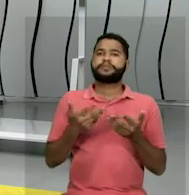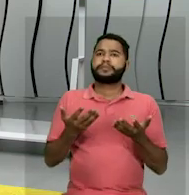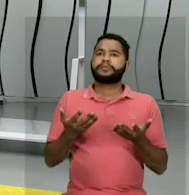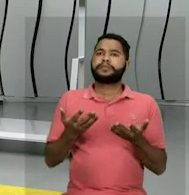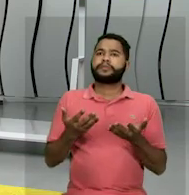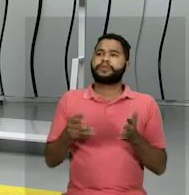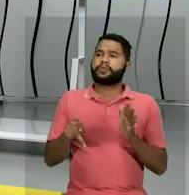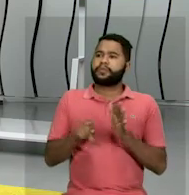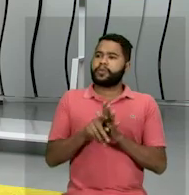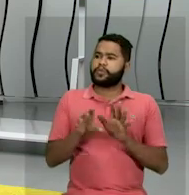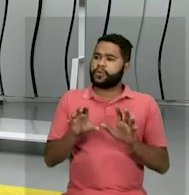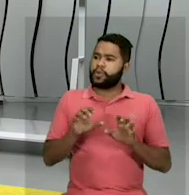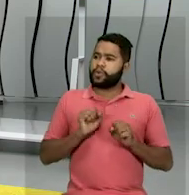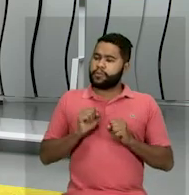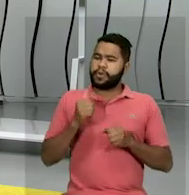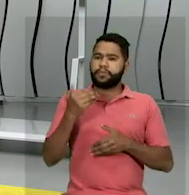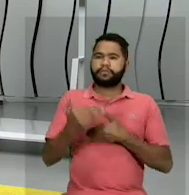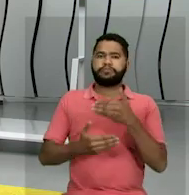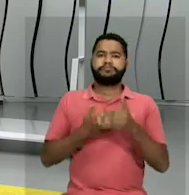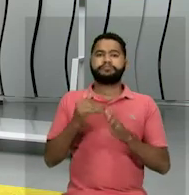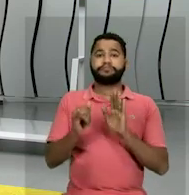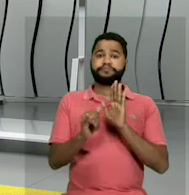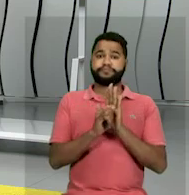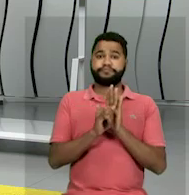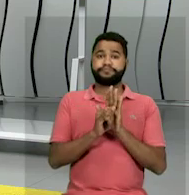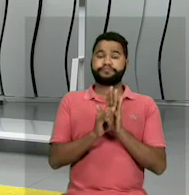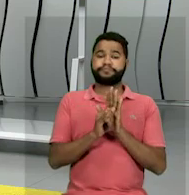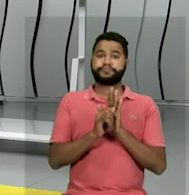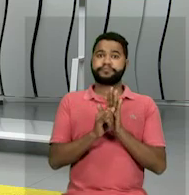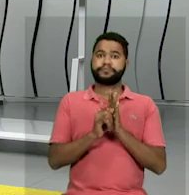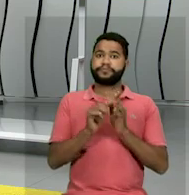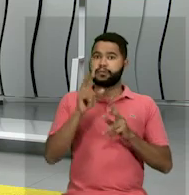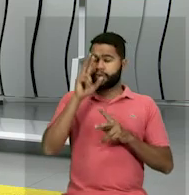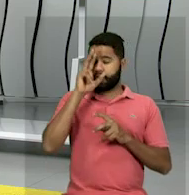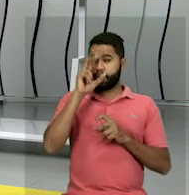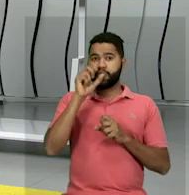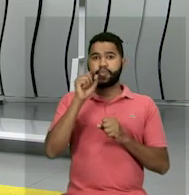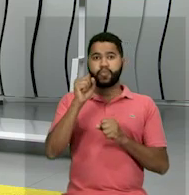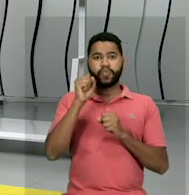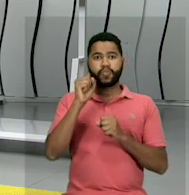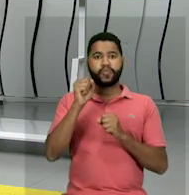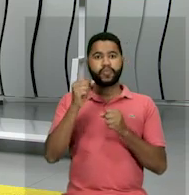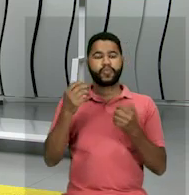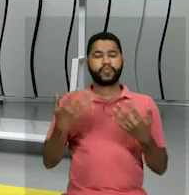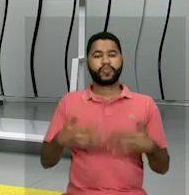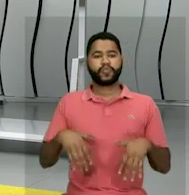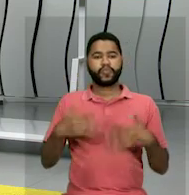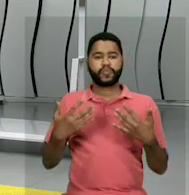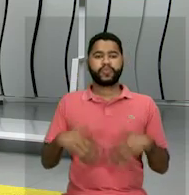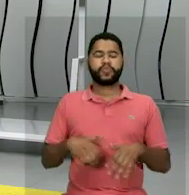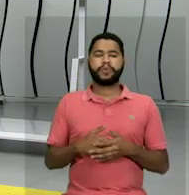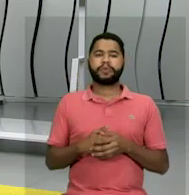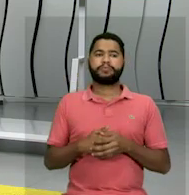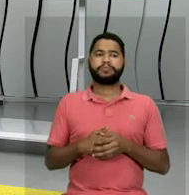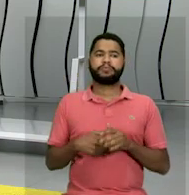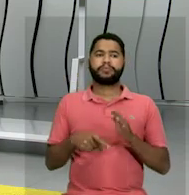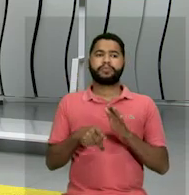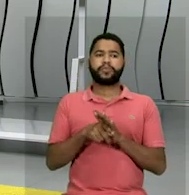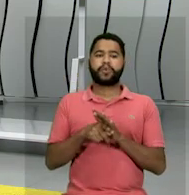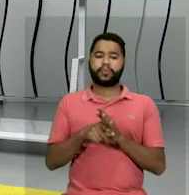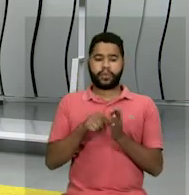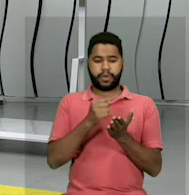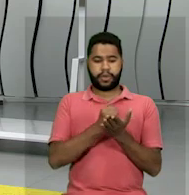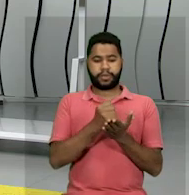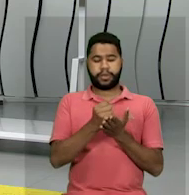fazer parte desse processo de identidade. Isso é tão forte, mas tão forte, que a carteira de